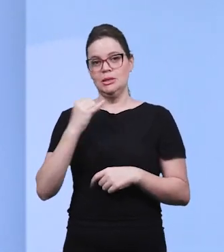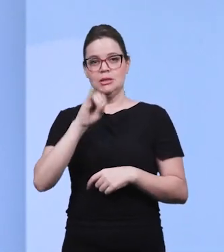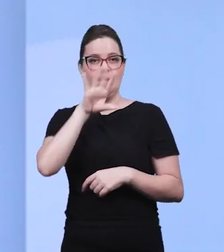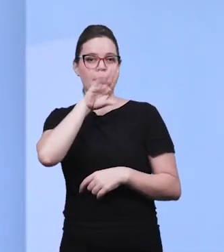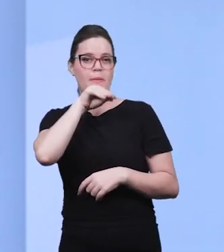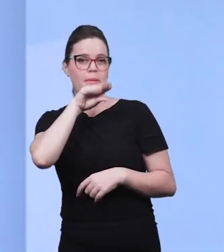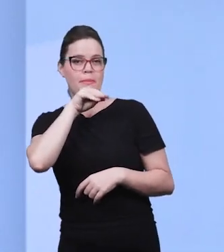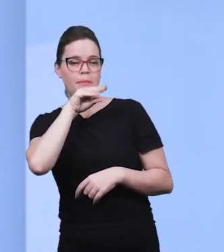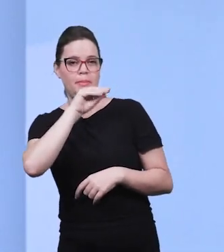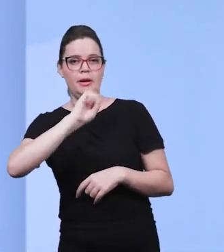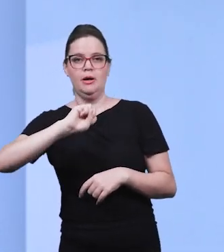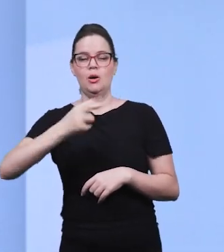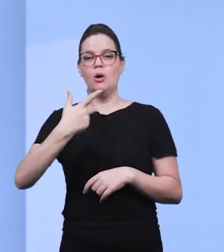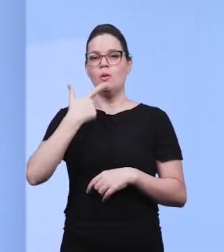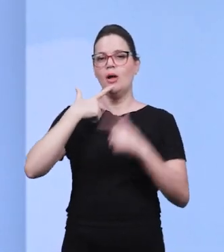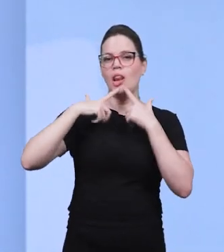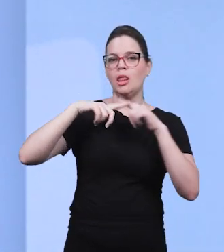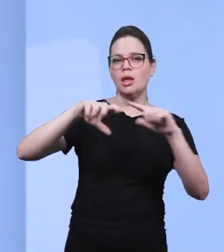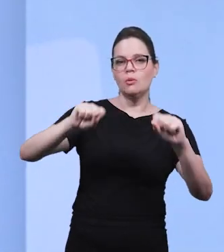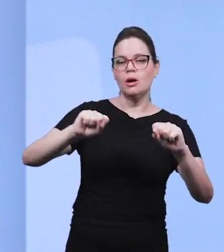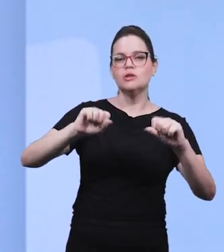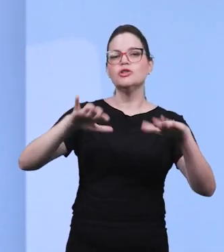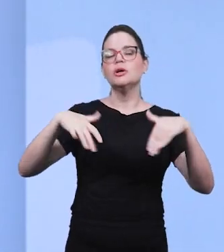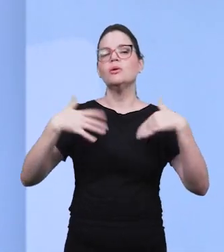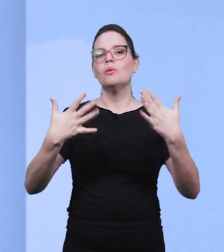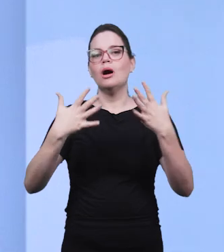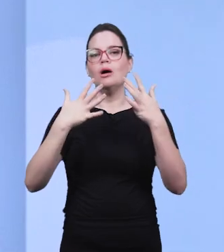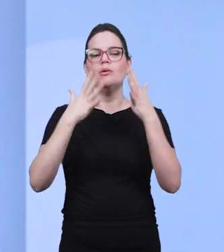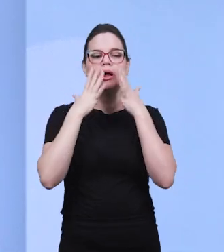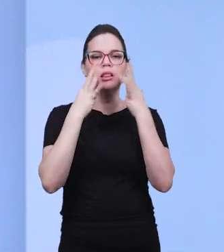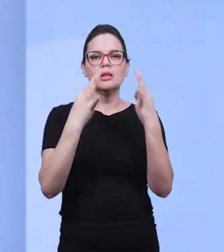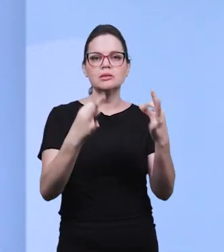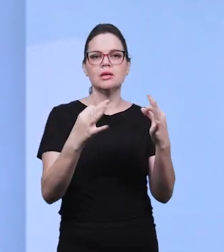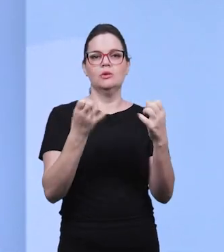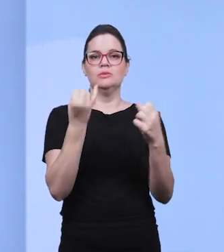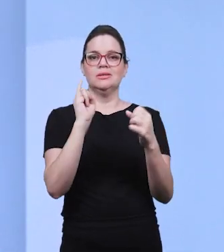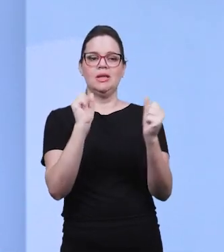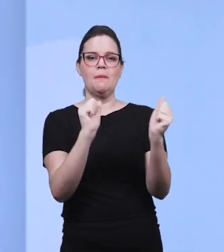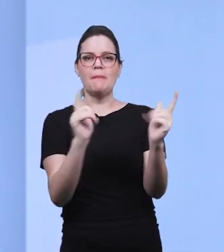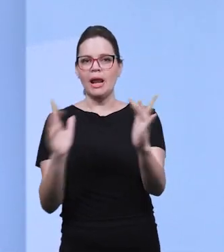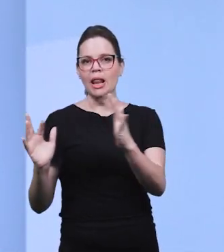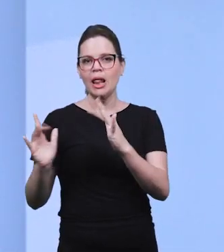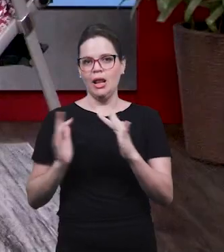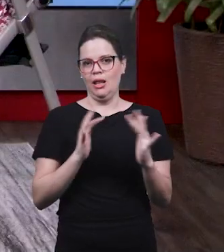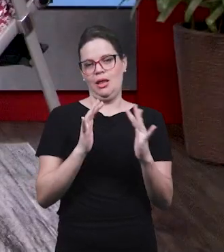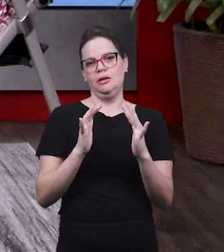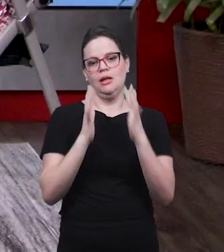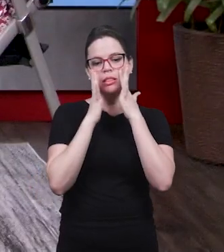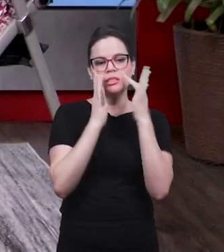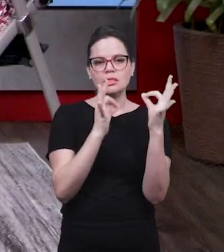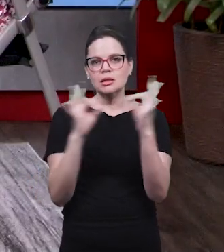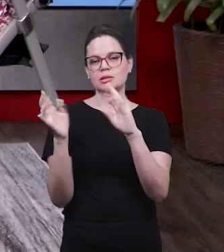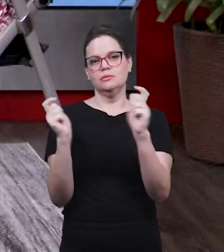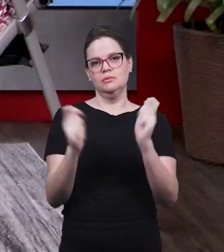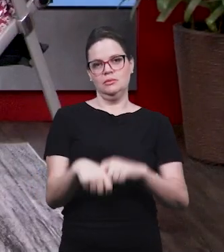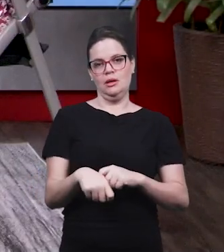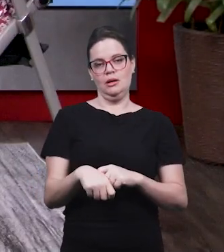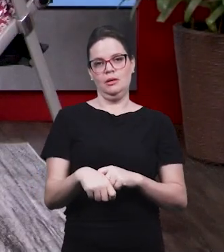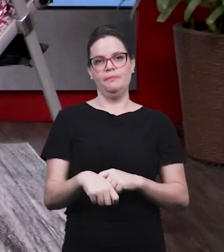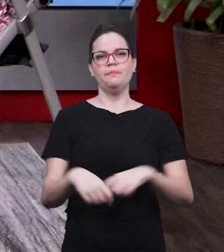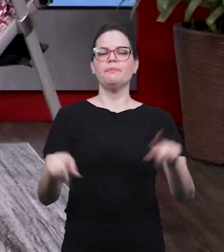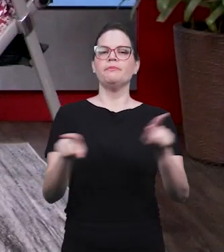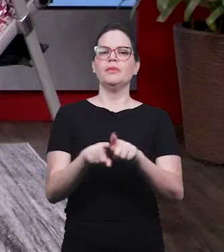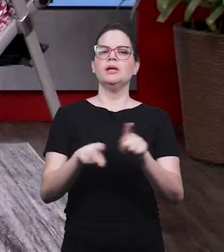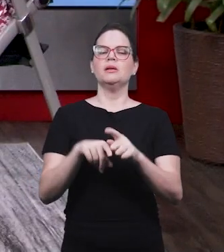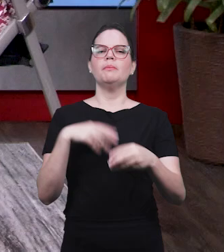como é o desenvolvimento da linguagem, da fala, da atenção. E o desenvolvimento psicossocial, como é a formação de